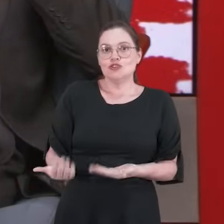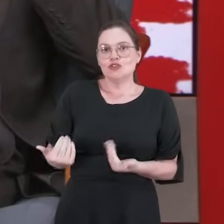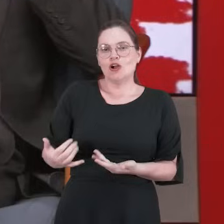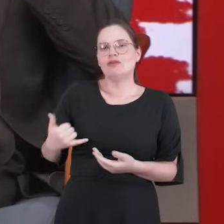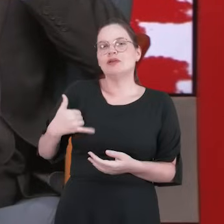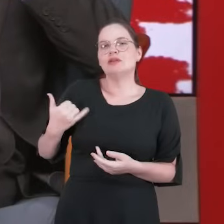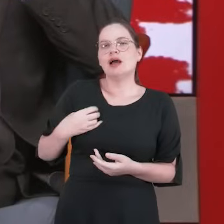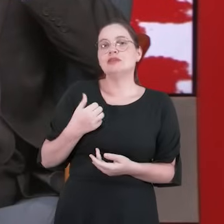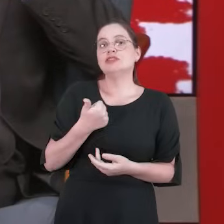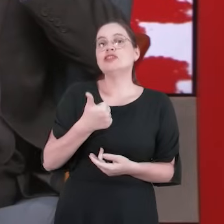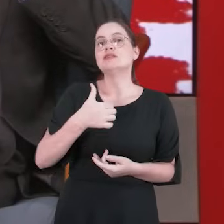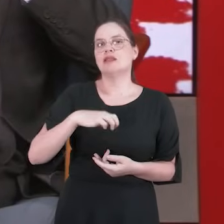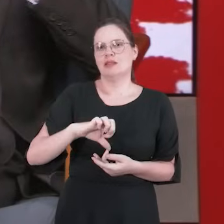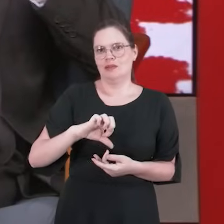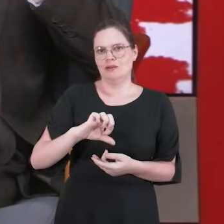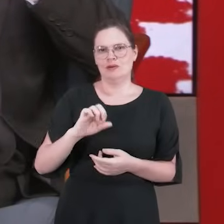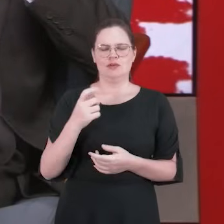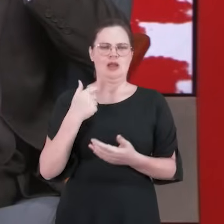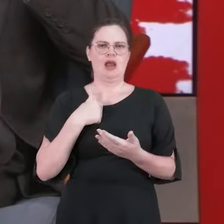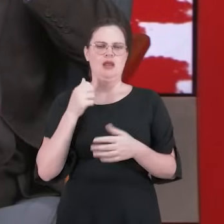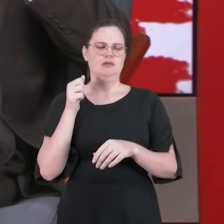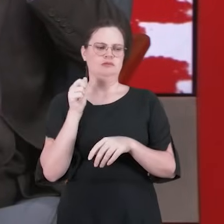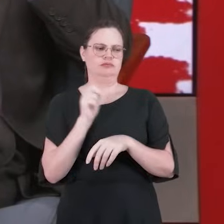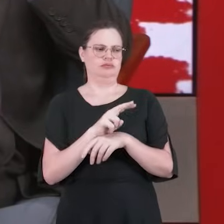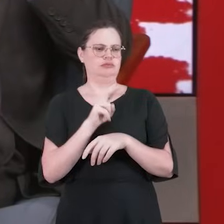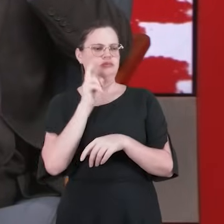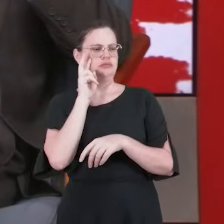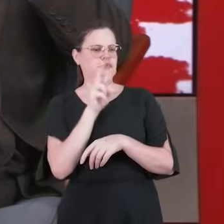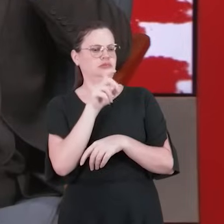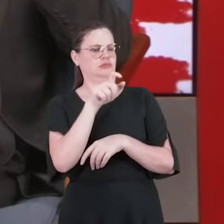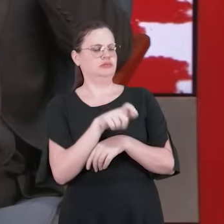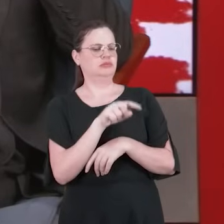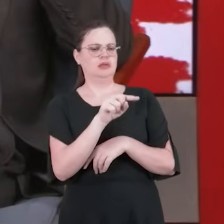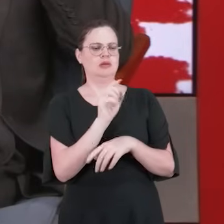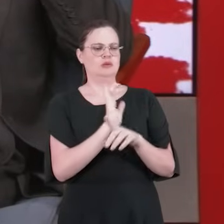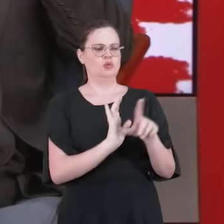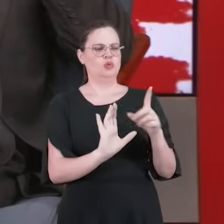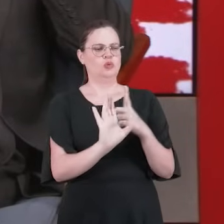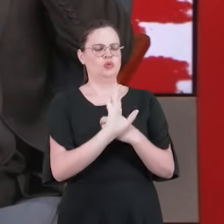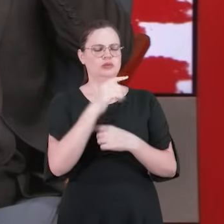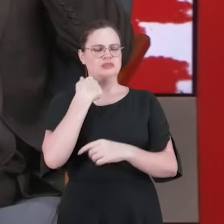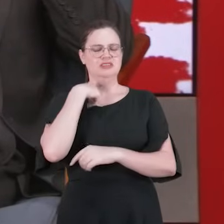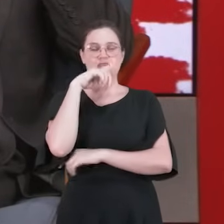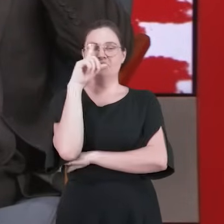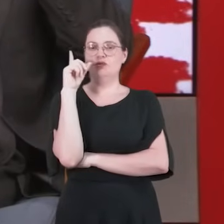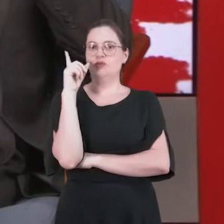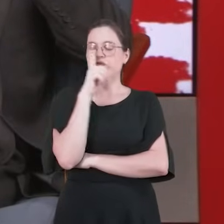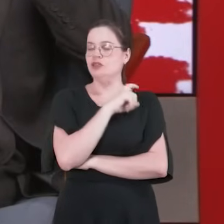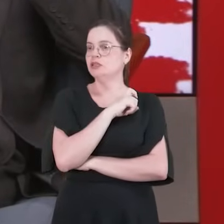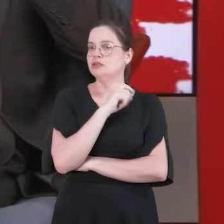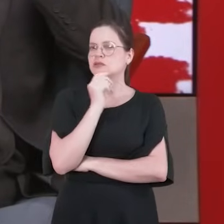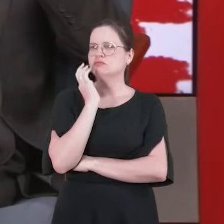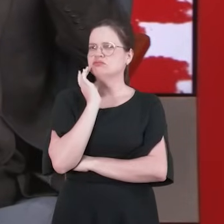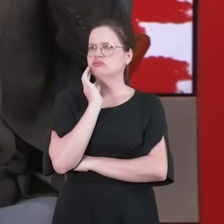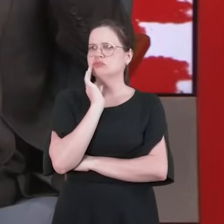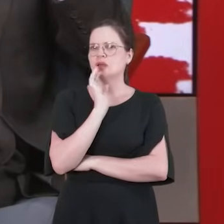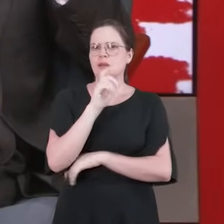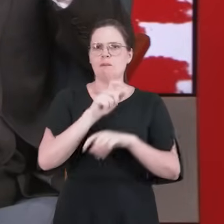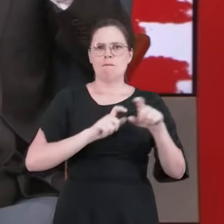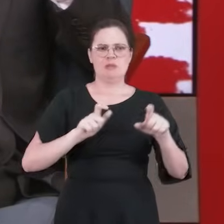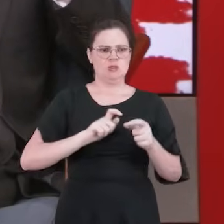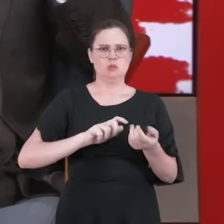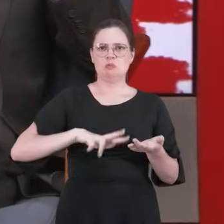e começamos a ver ali naqueles movimentos, os cultos eram muito difíceis. Havia pessoas